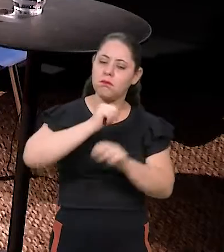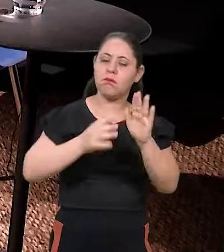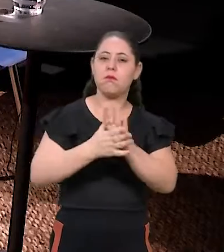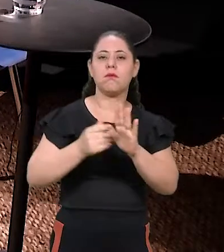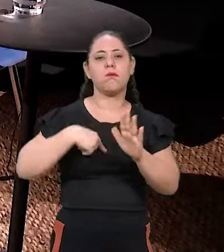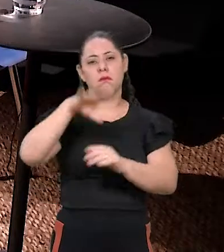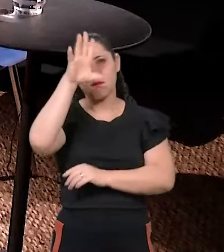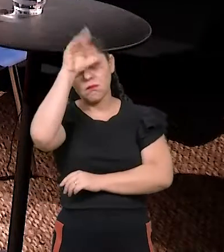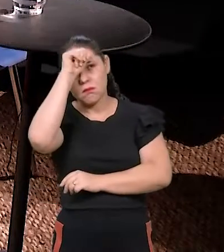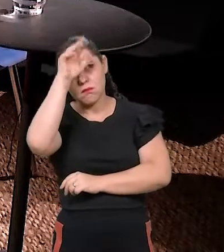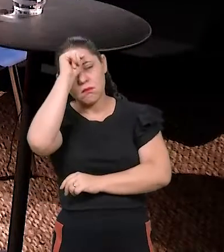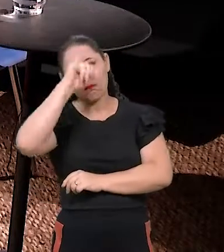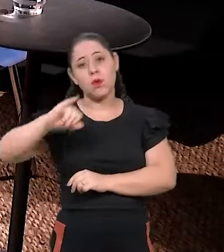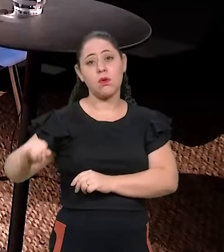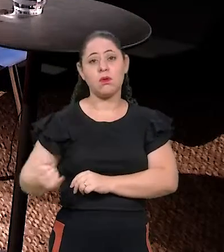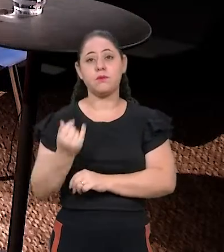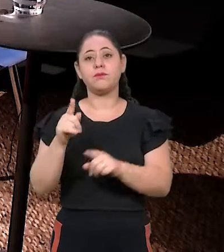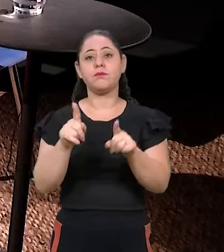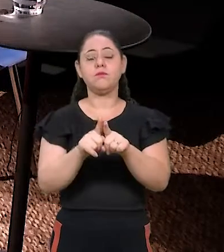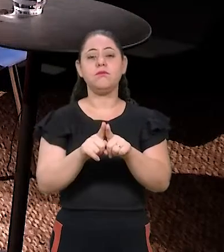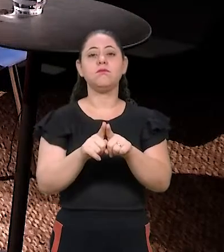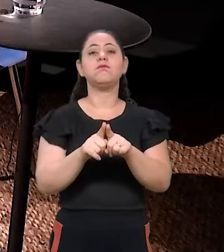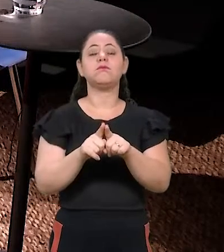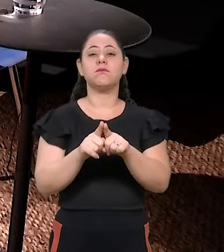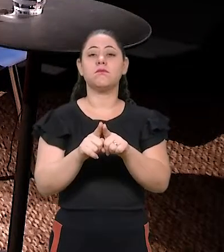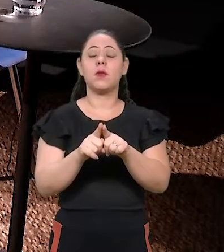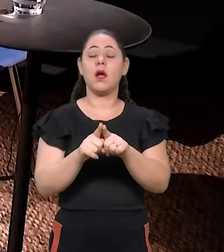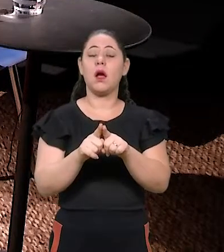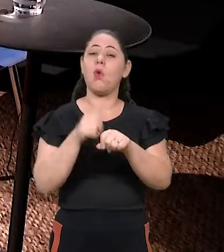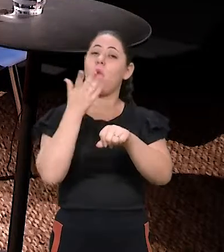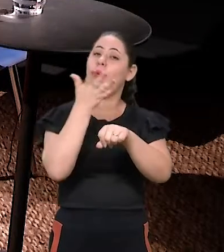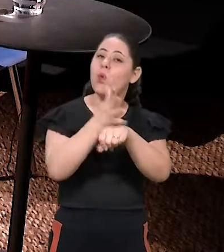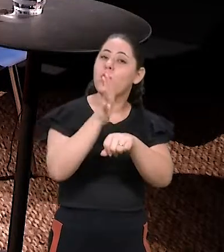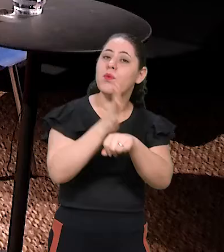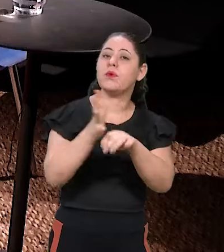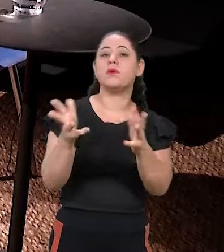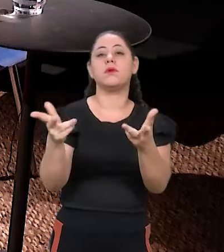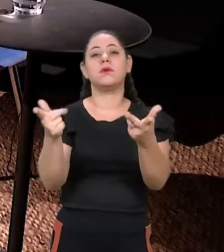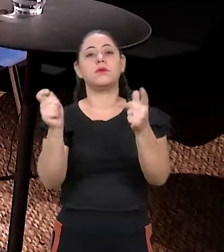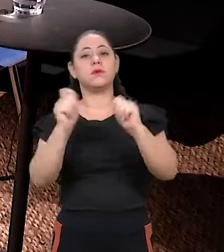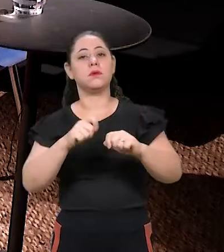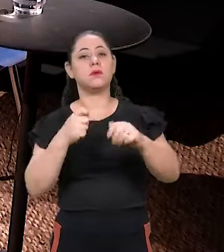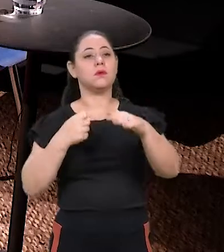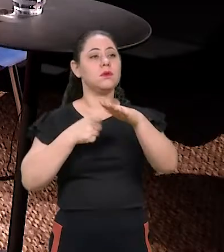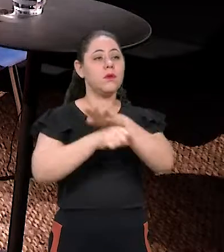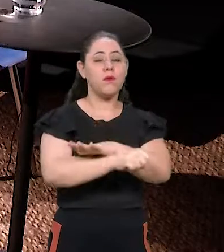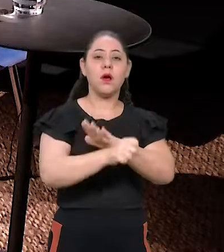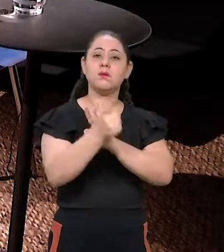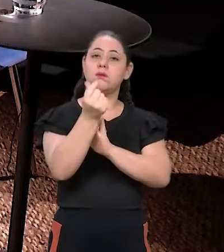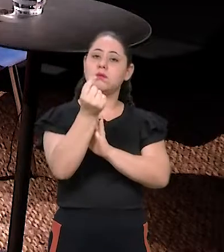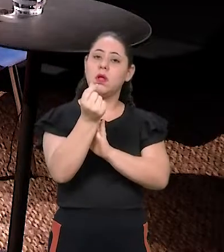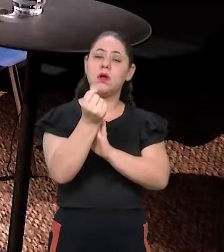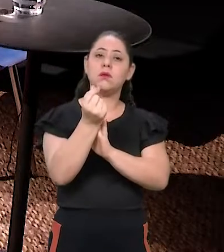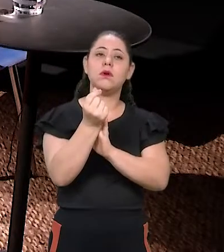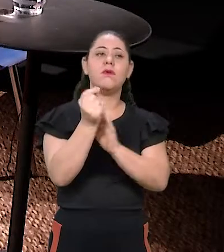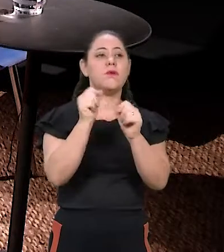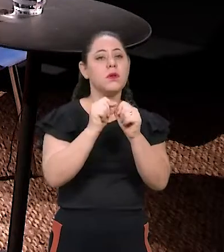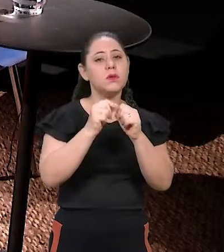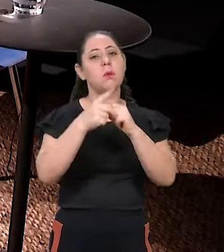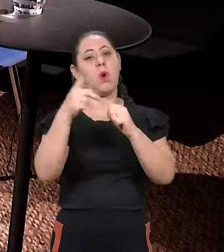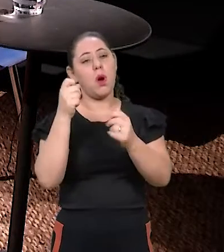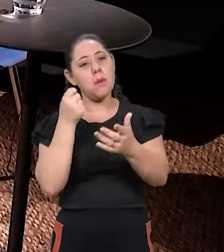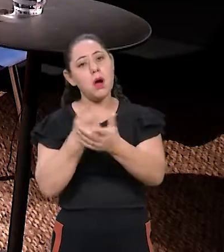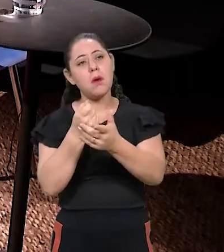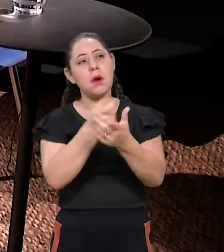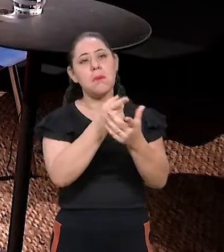Só que eu fui aprendendo, claro, né? O Sebrae dá uma oportunidade também de muitos cursos, muita qualificação, eu sempre investi, nessa